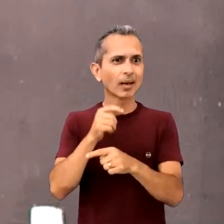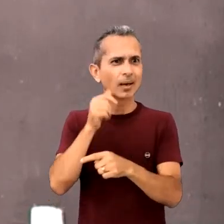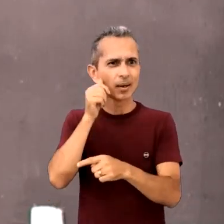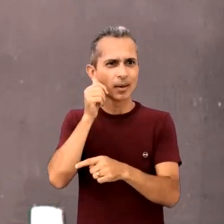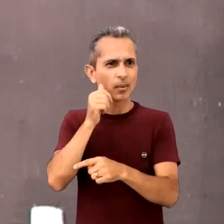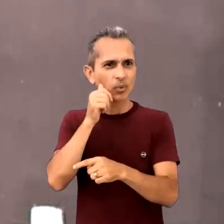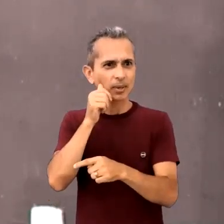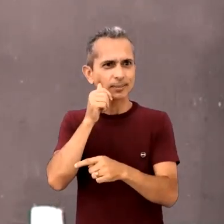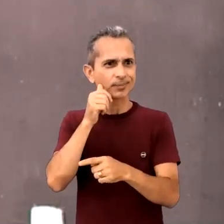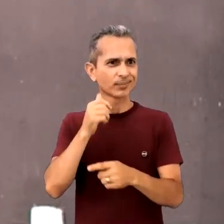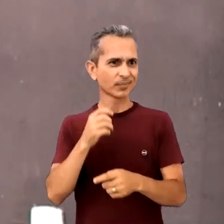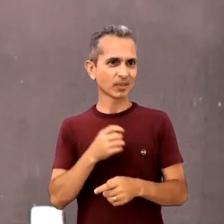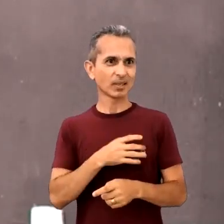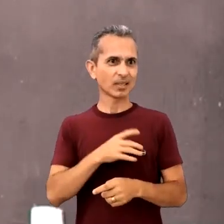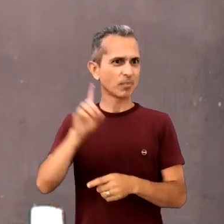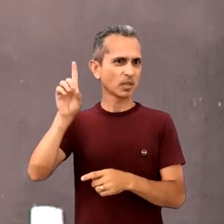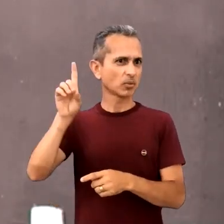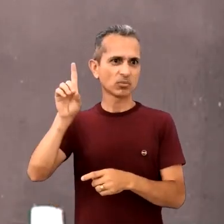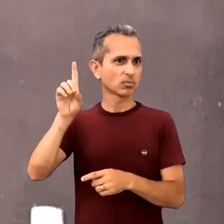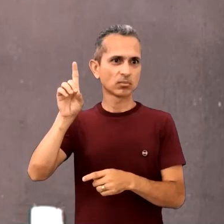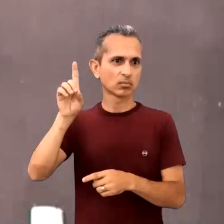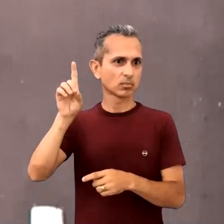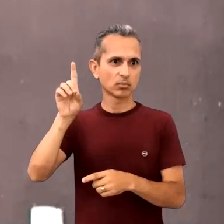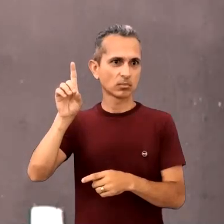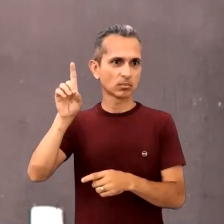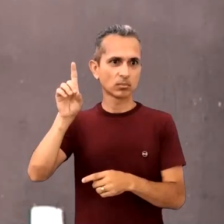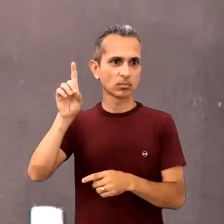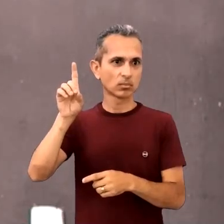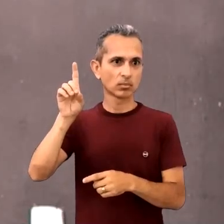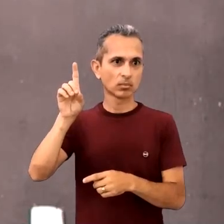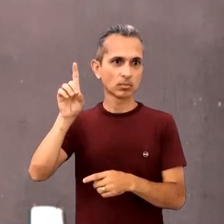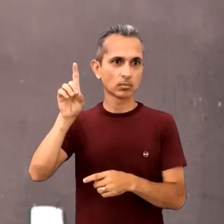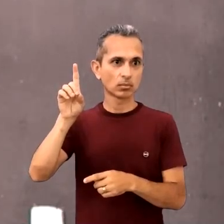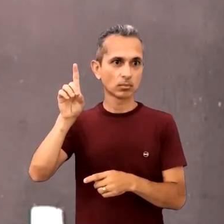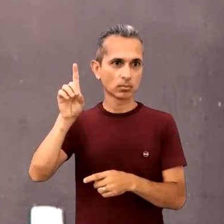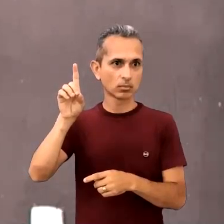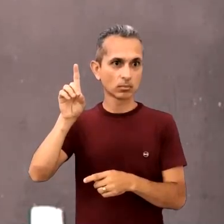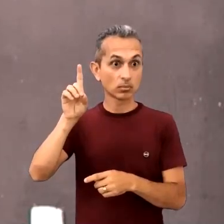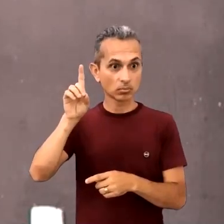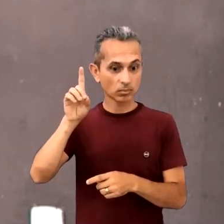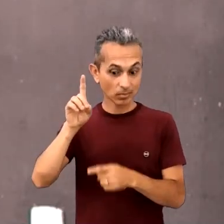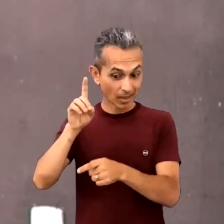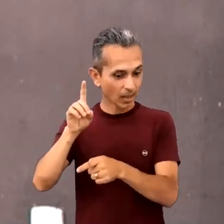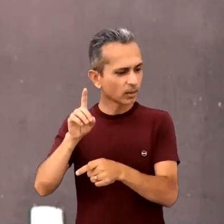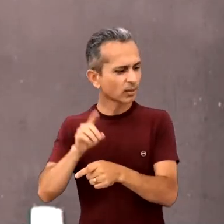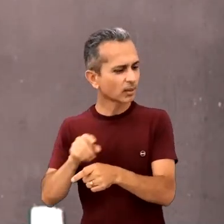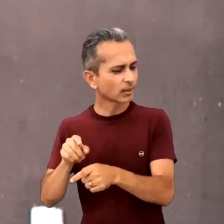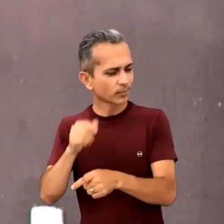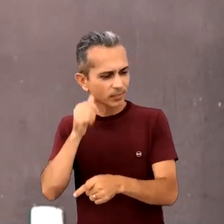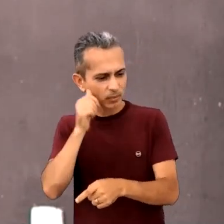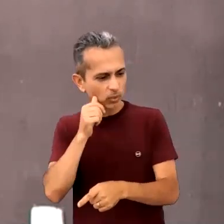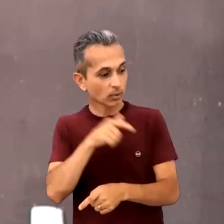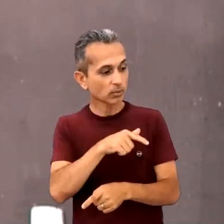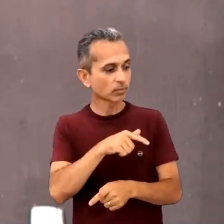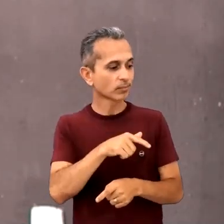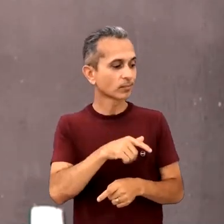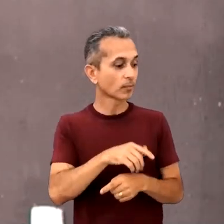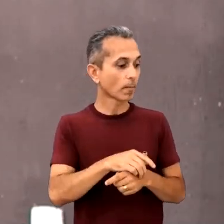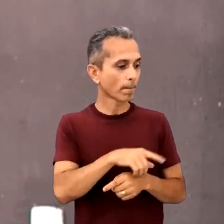um desafio. Deus é um amante. Ela vai te tirar dele. Pode ter